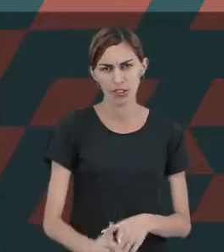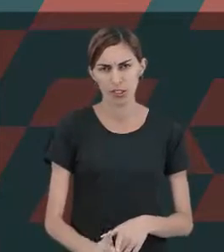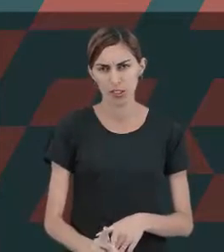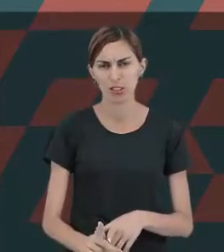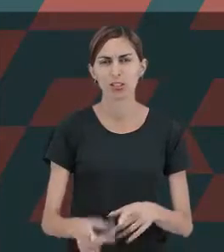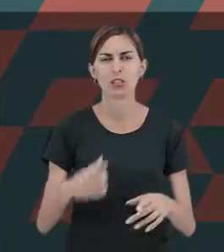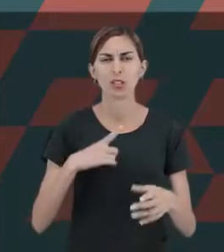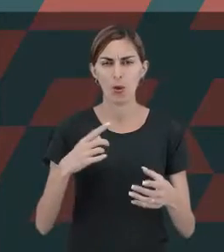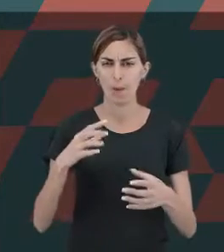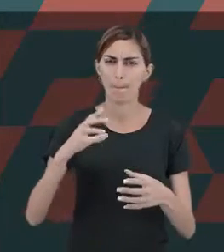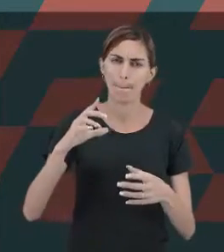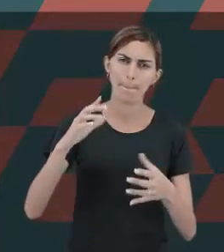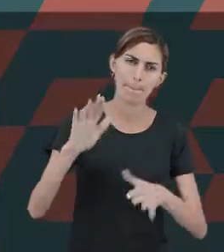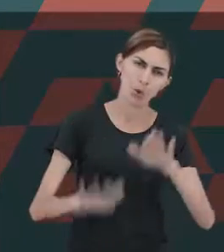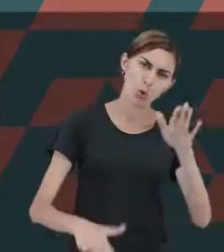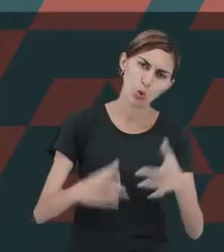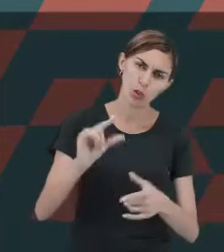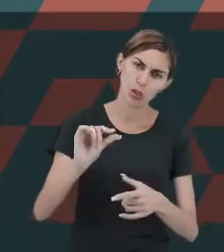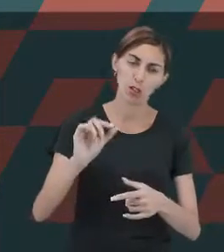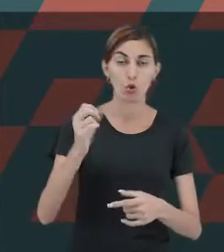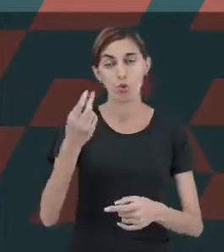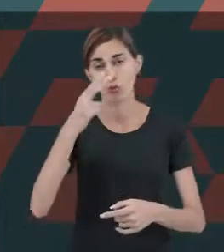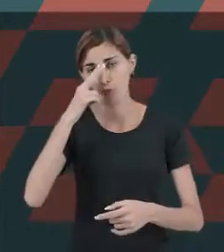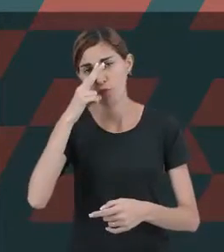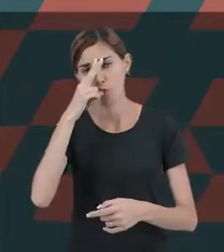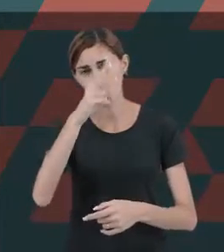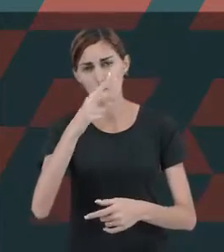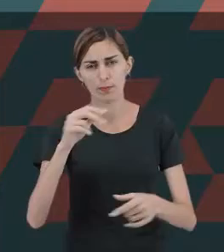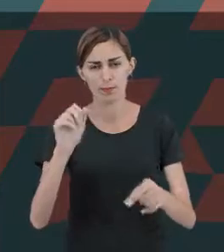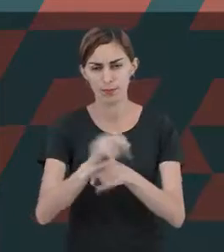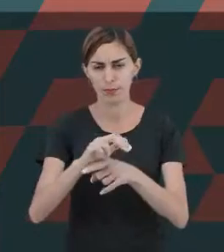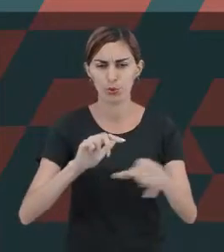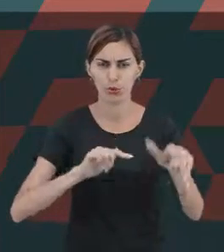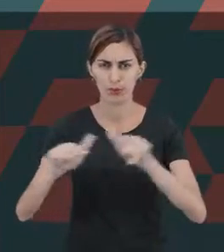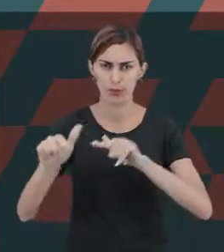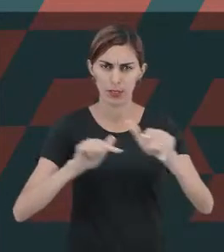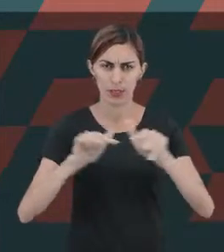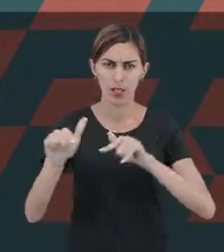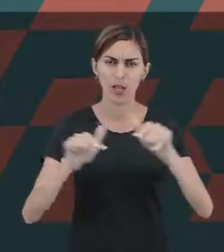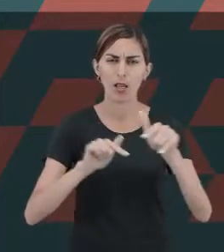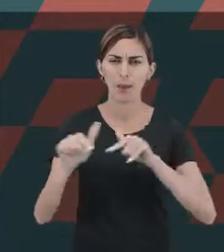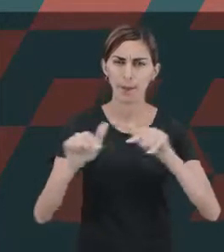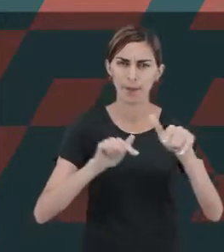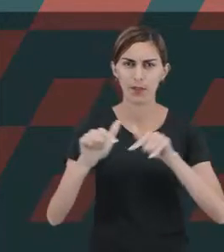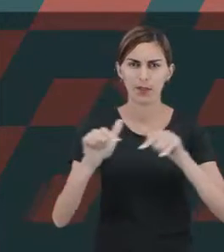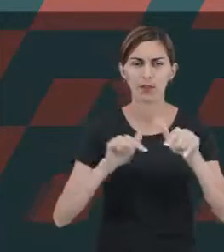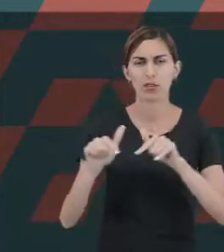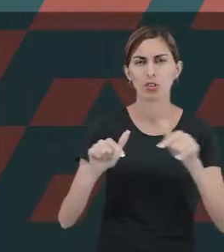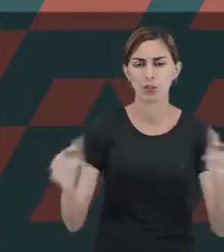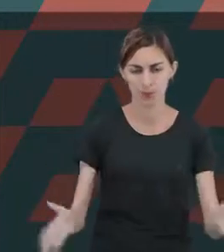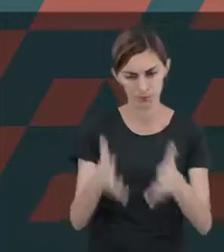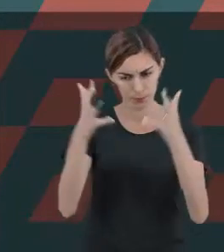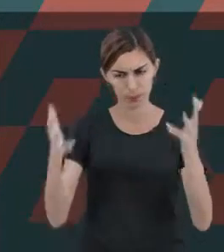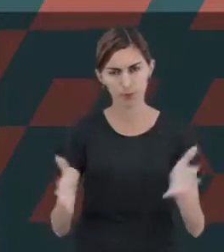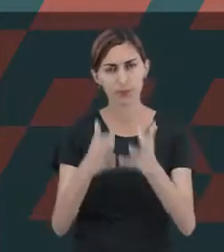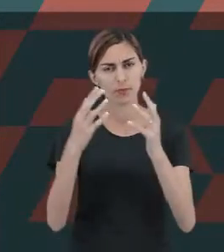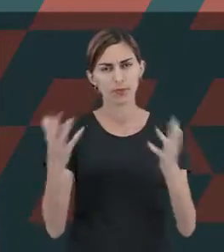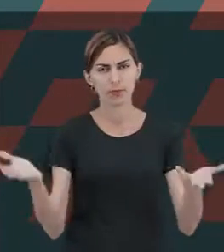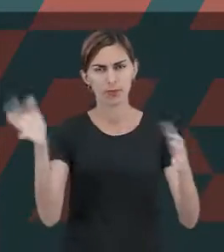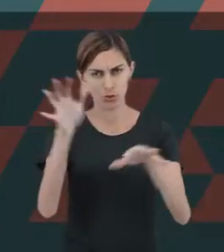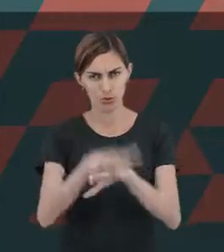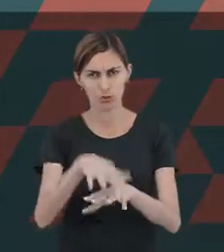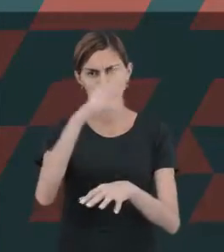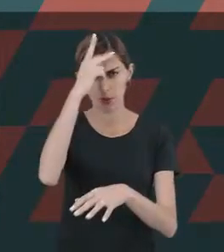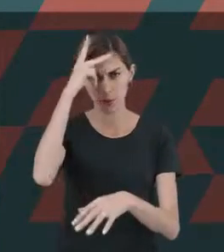deficiência moderada ou grave que entrarem no mercado de trabalho. Isso seria, claro, um incentivo para a inclusão